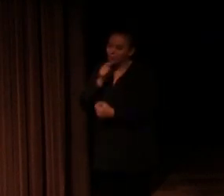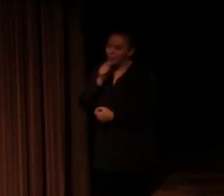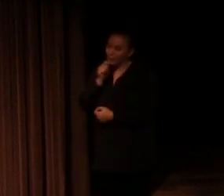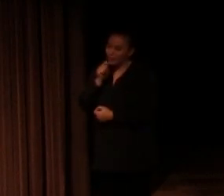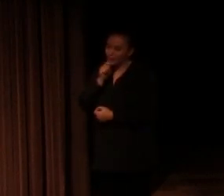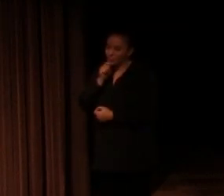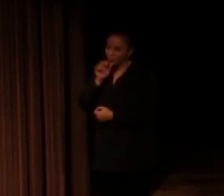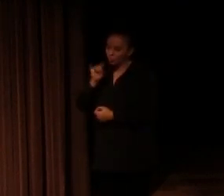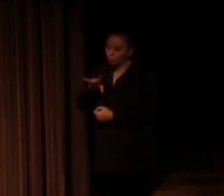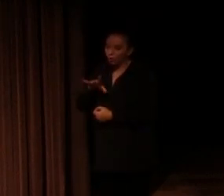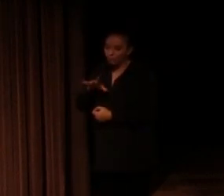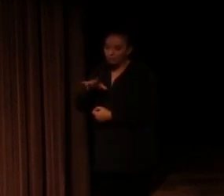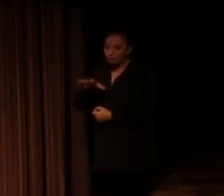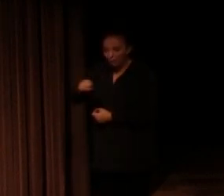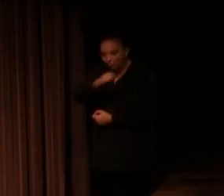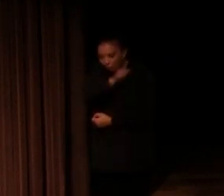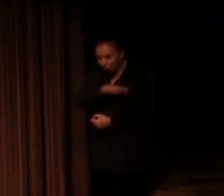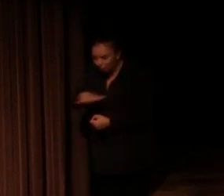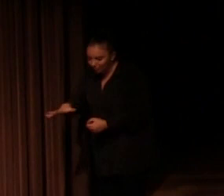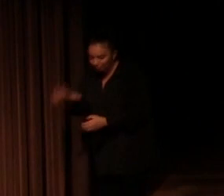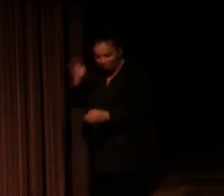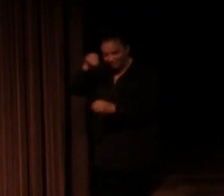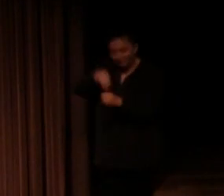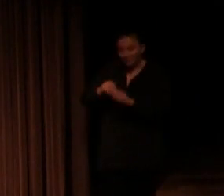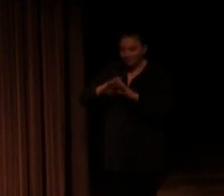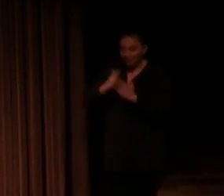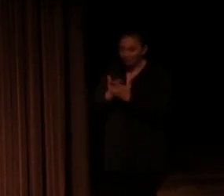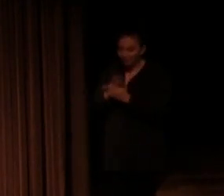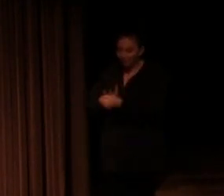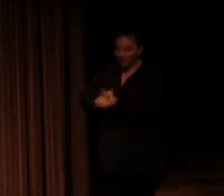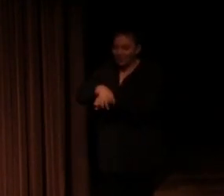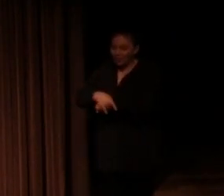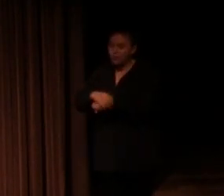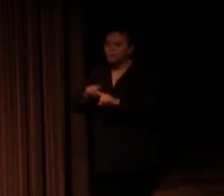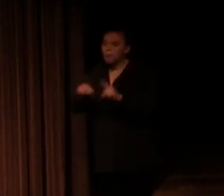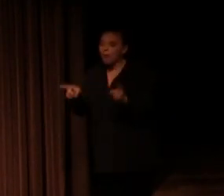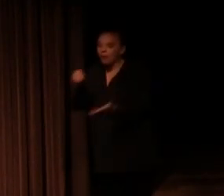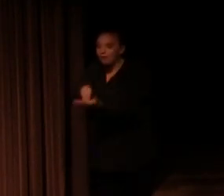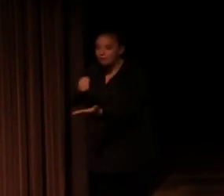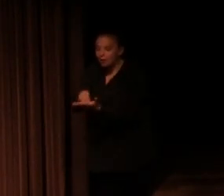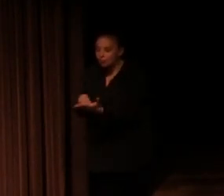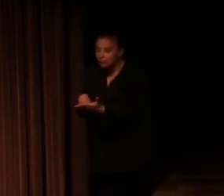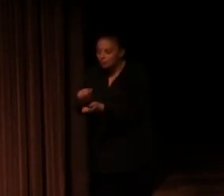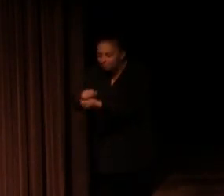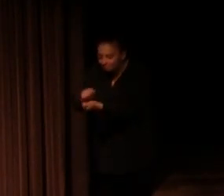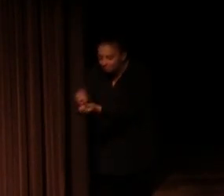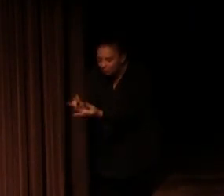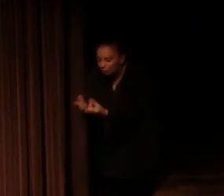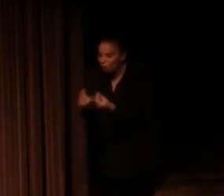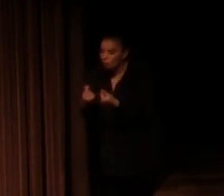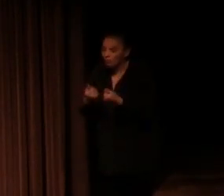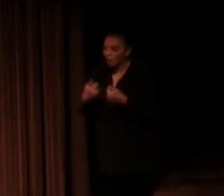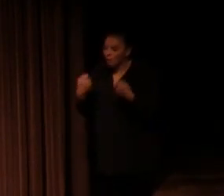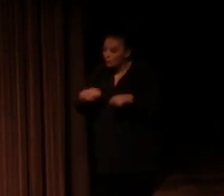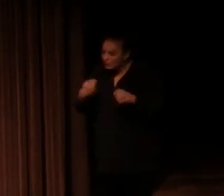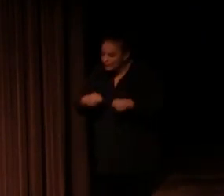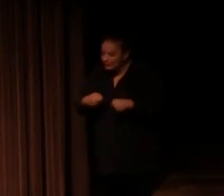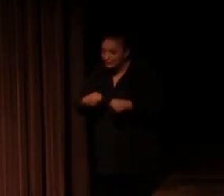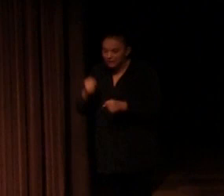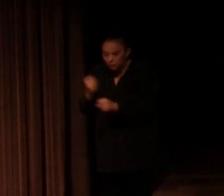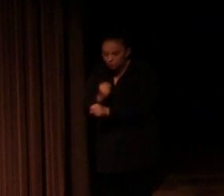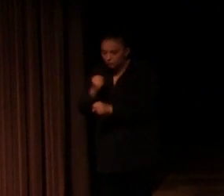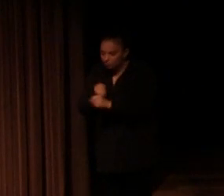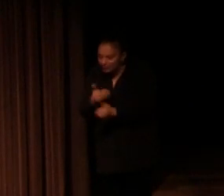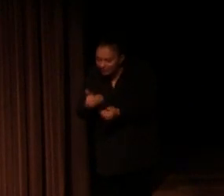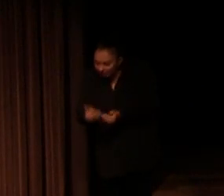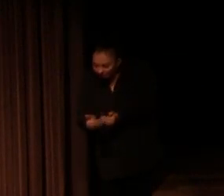o que poupa dentro garante qualidade não garante qualidade a qualidade tem que ser construída artesanalmente todo